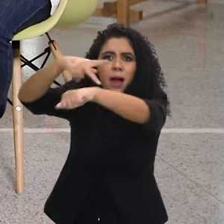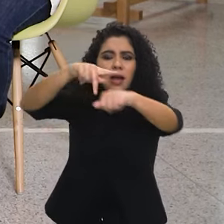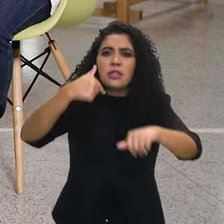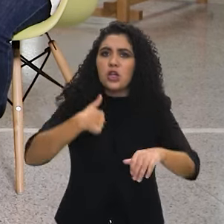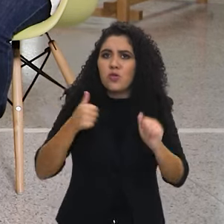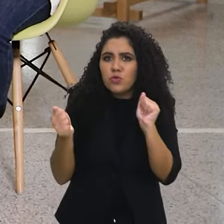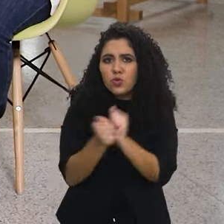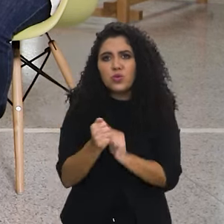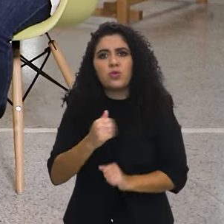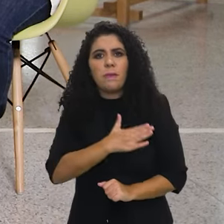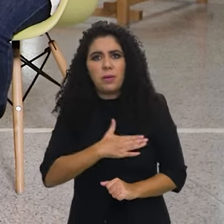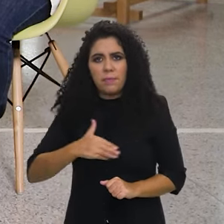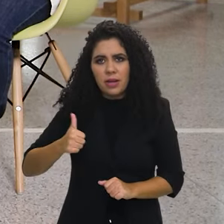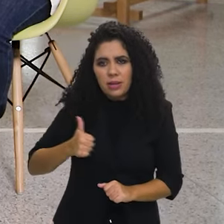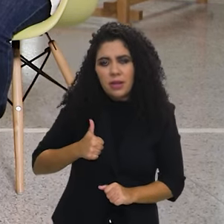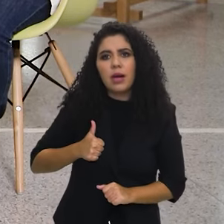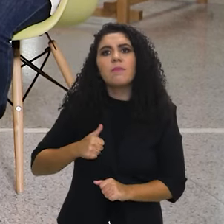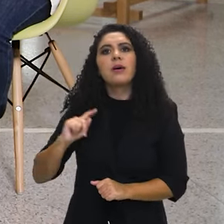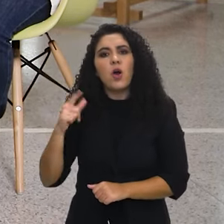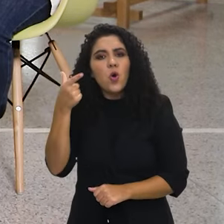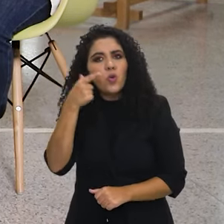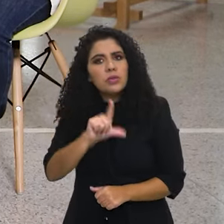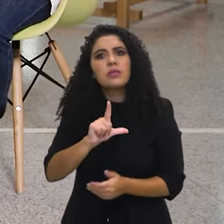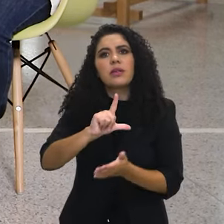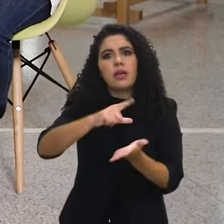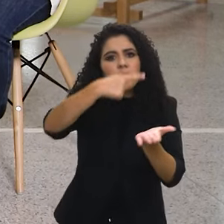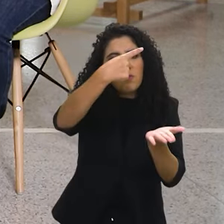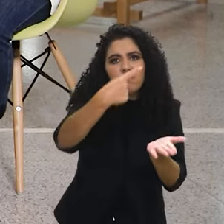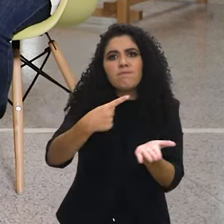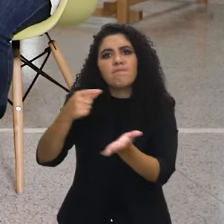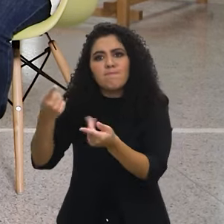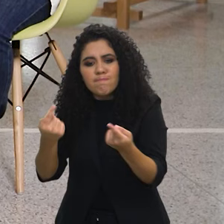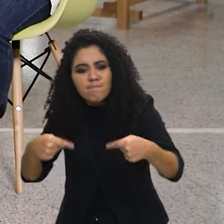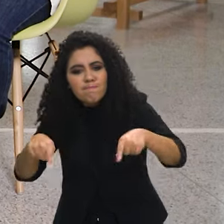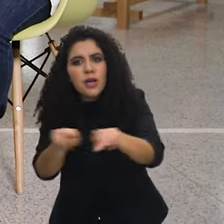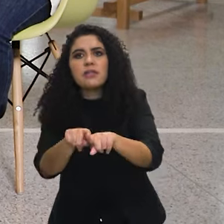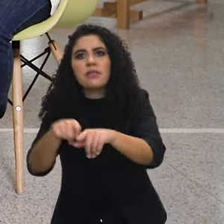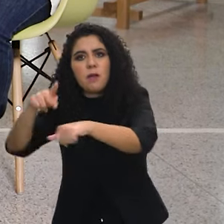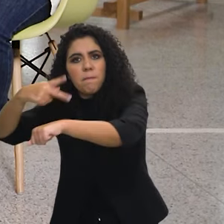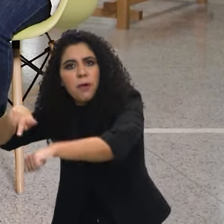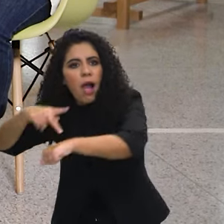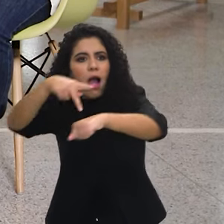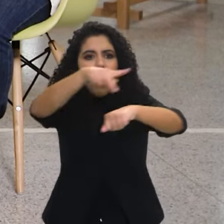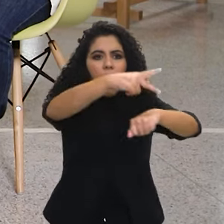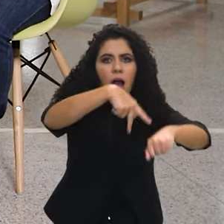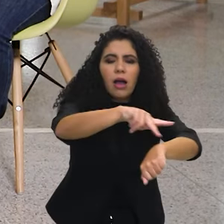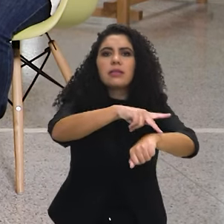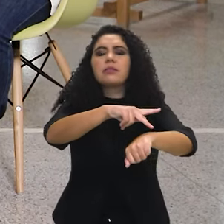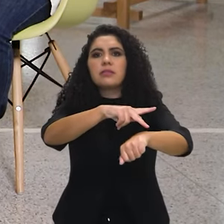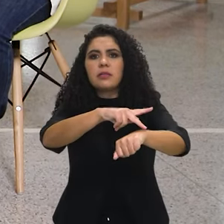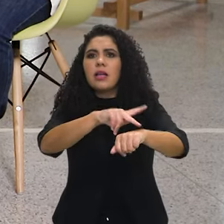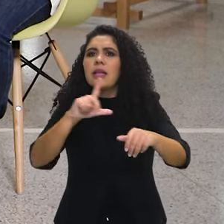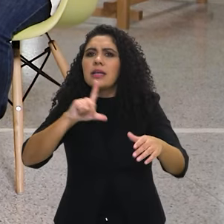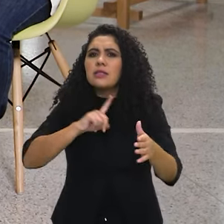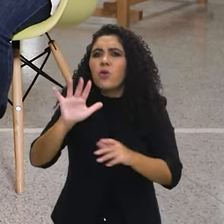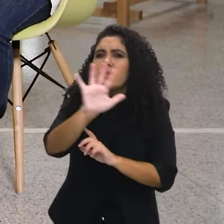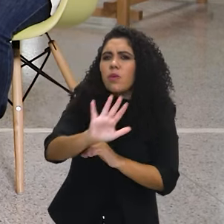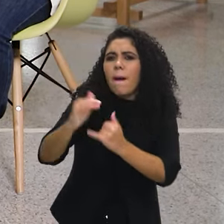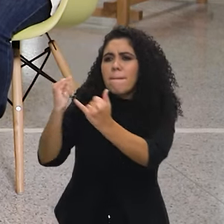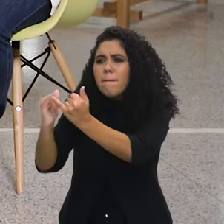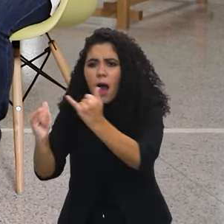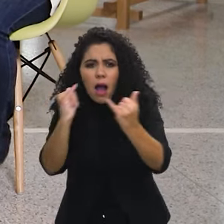já fizemos as bilaterais para fazer as pactuações o que que é comum em cada país e lá